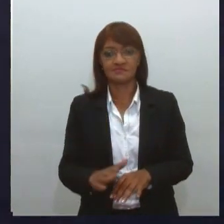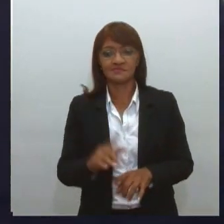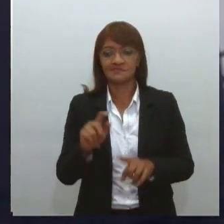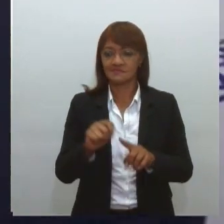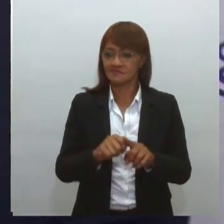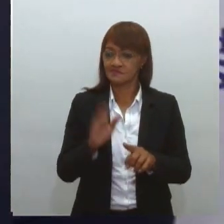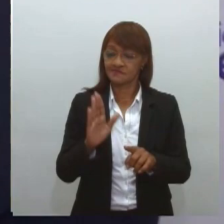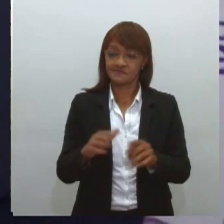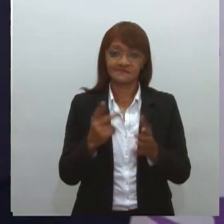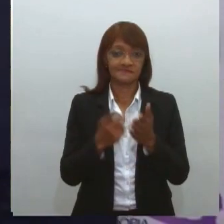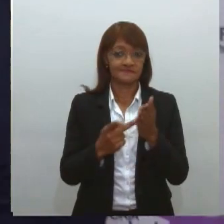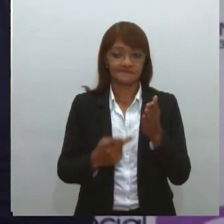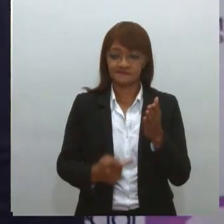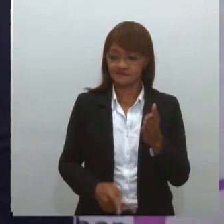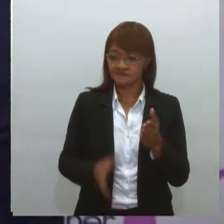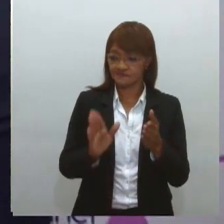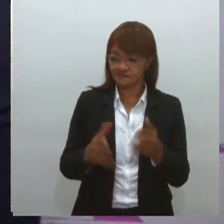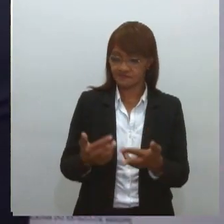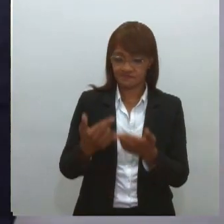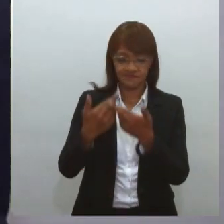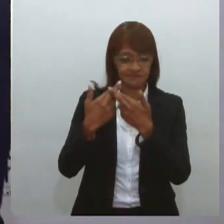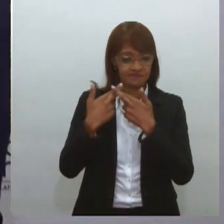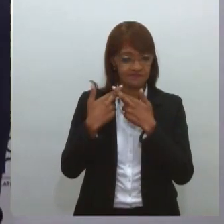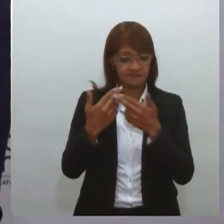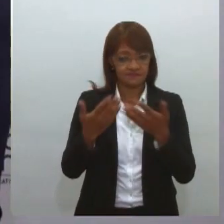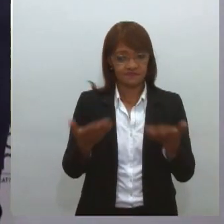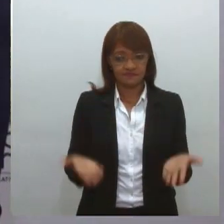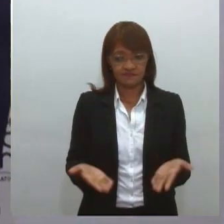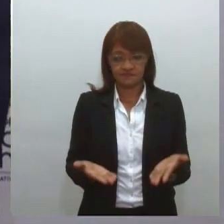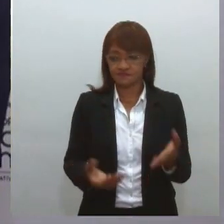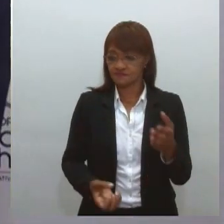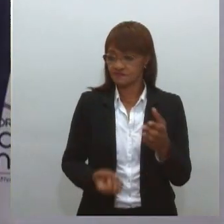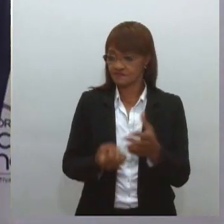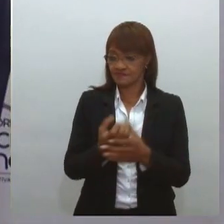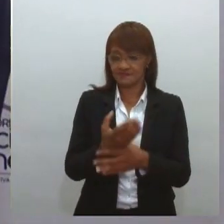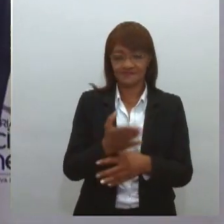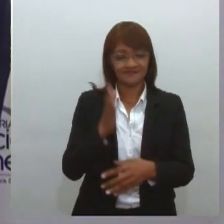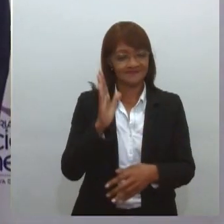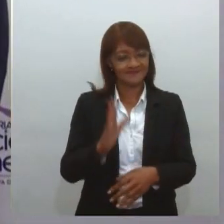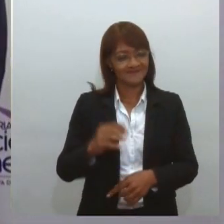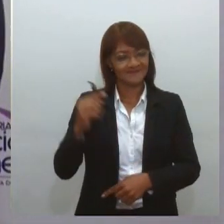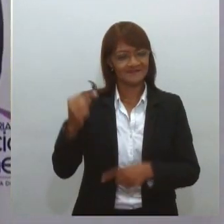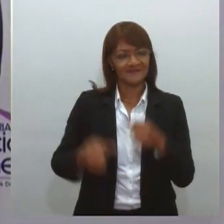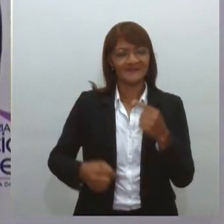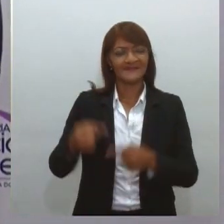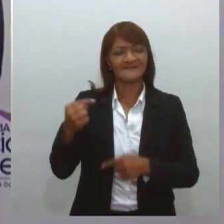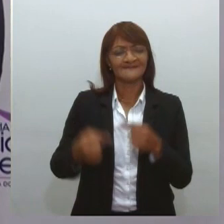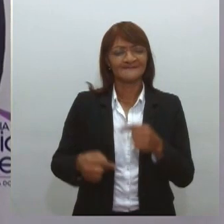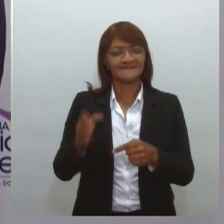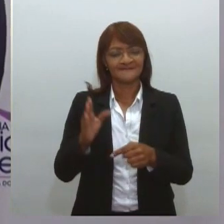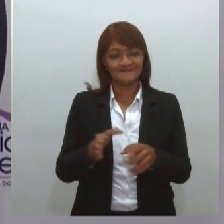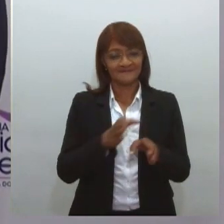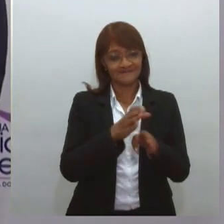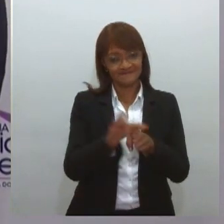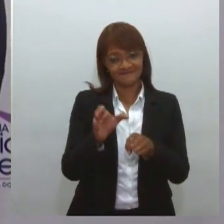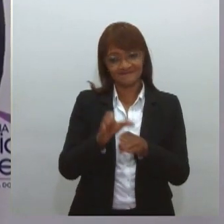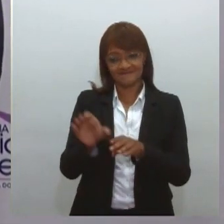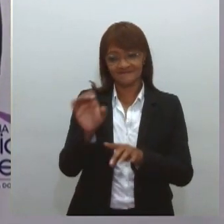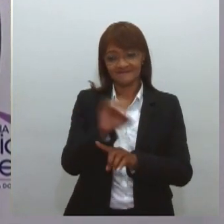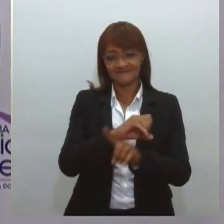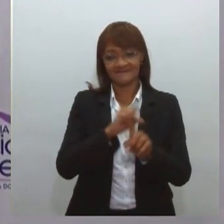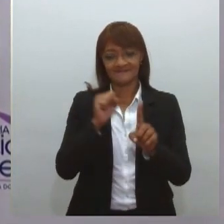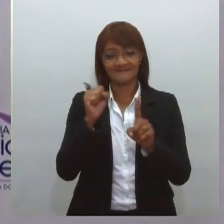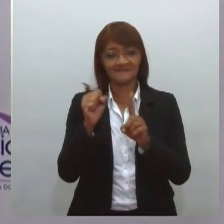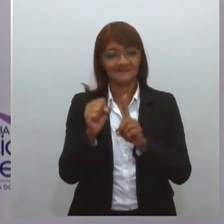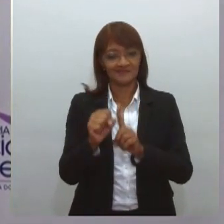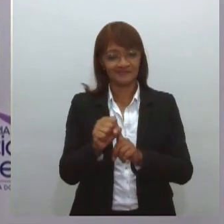nossa autoria, que cria um mês para discutir, para conscientizar a sociedade com